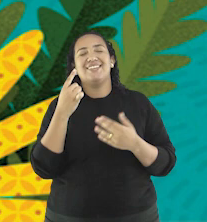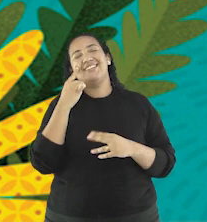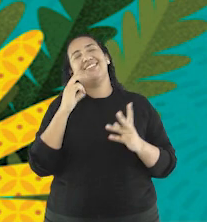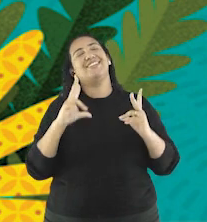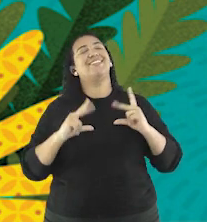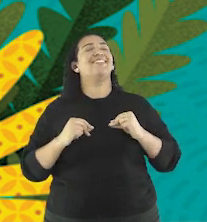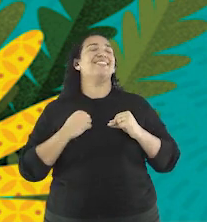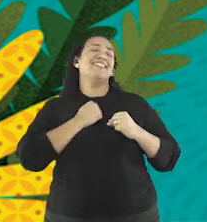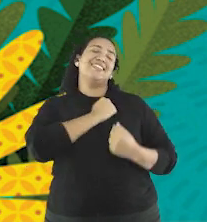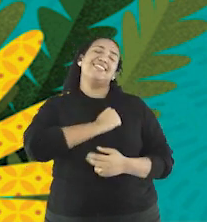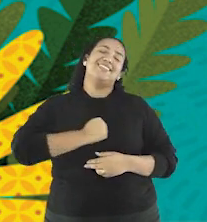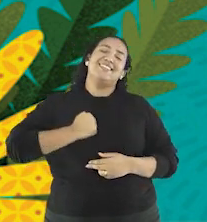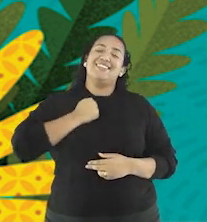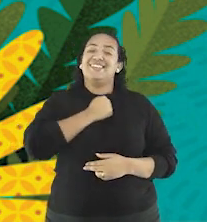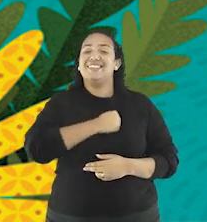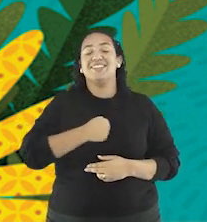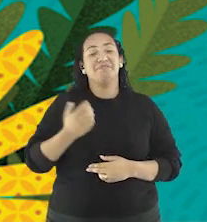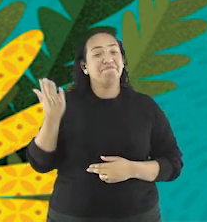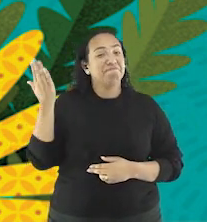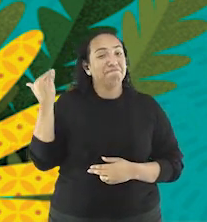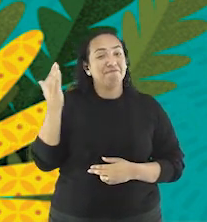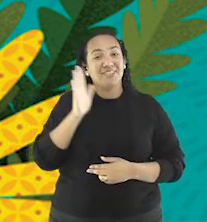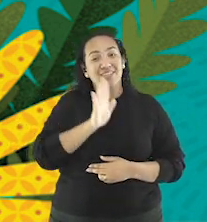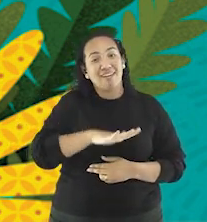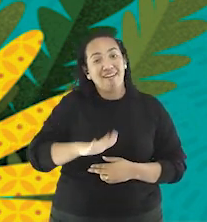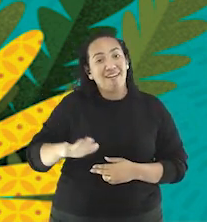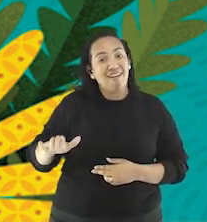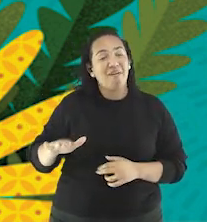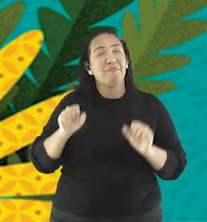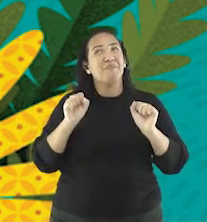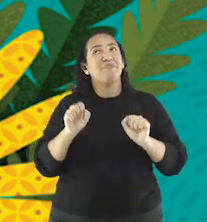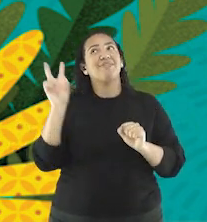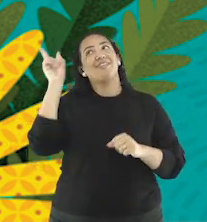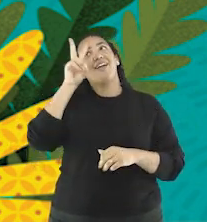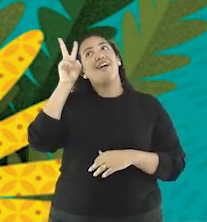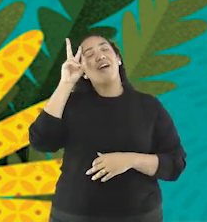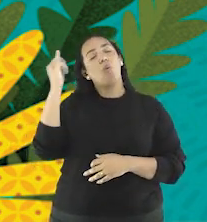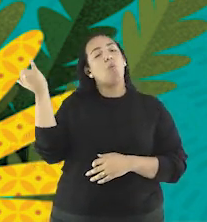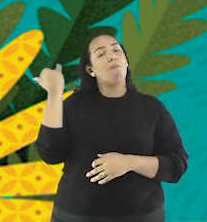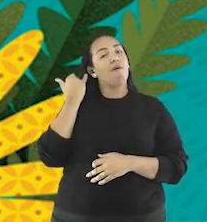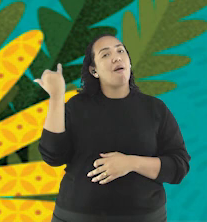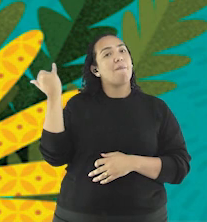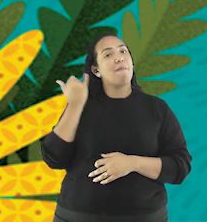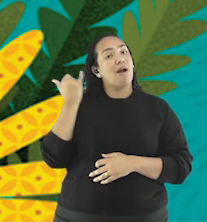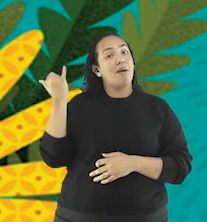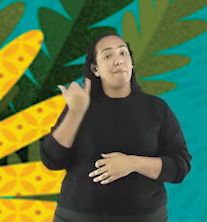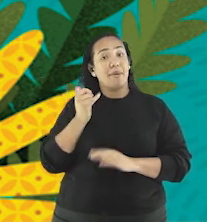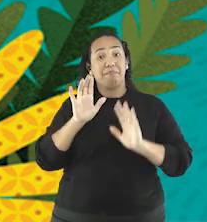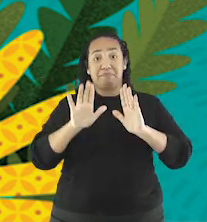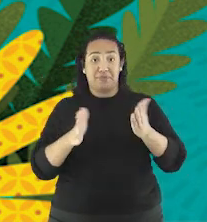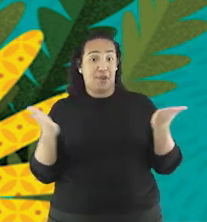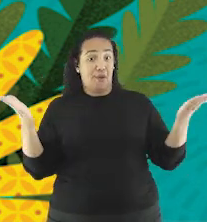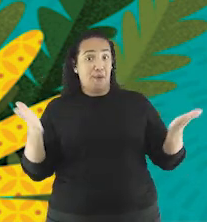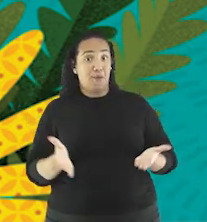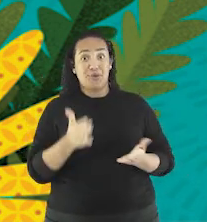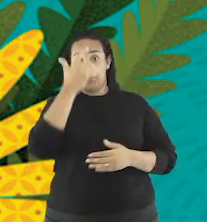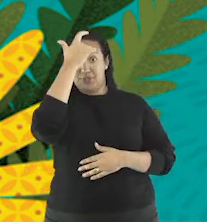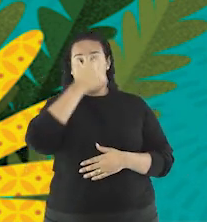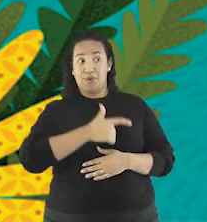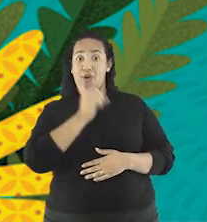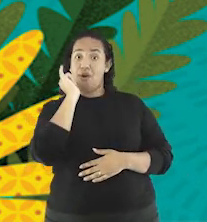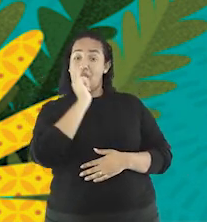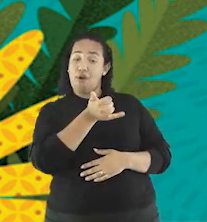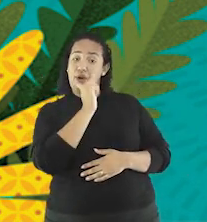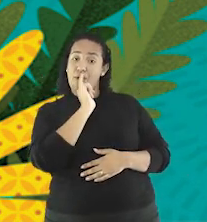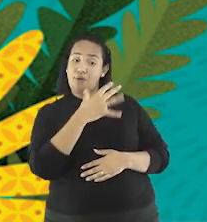Nossa, que saudade do meu tempo de infância e poder ouvir as histórias. Hoje, sou eu que conto as